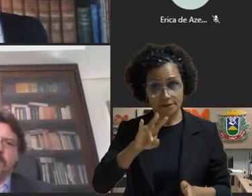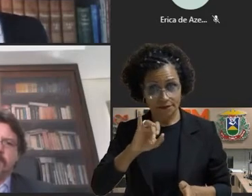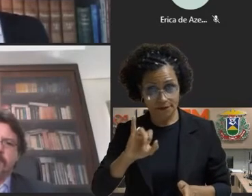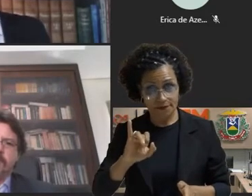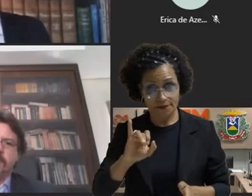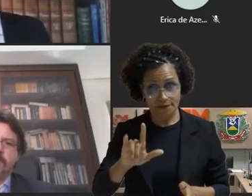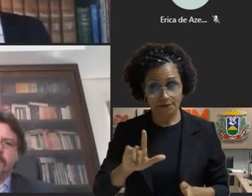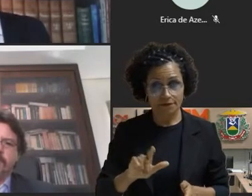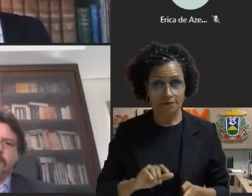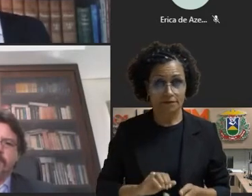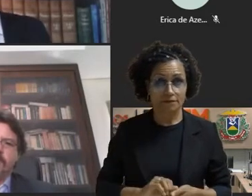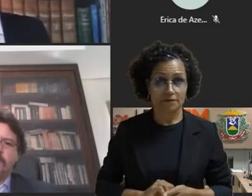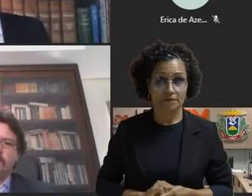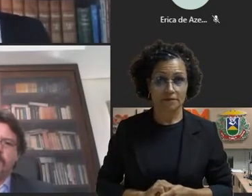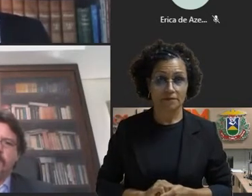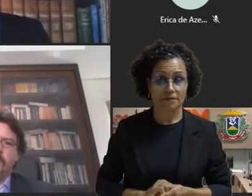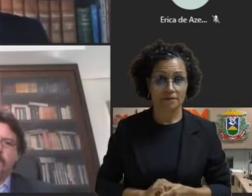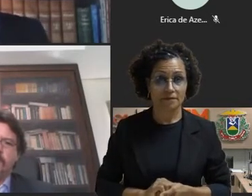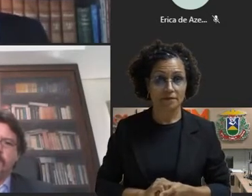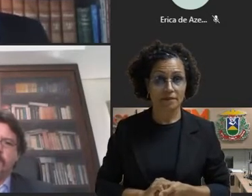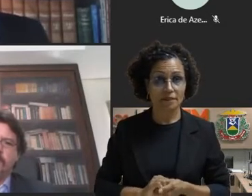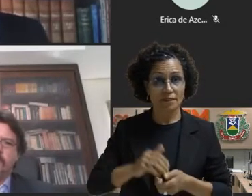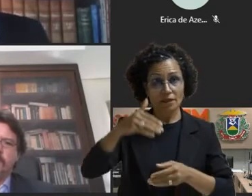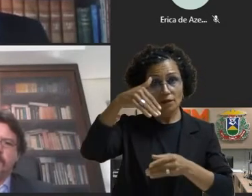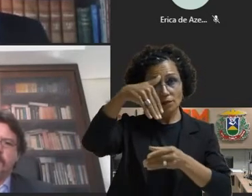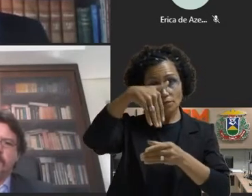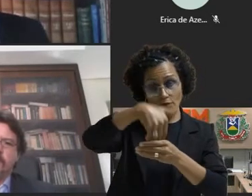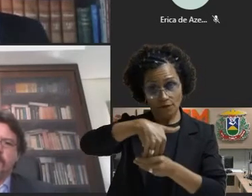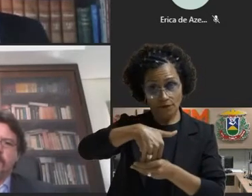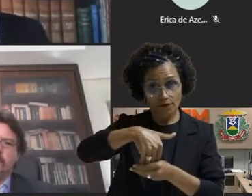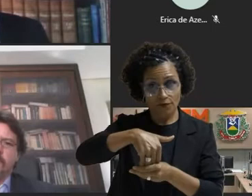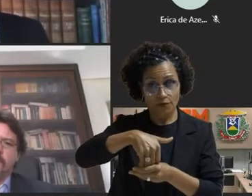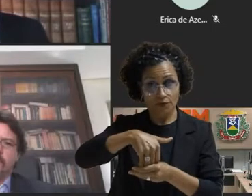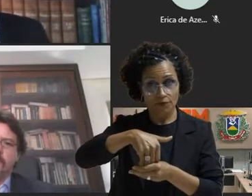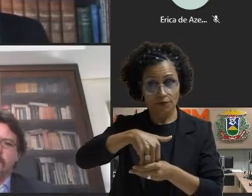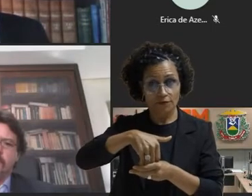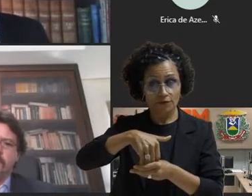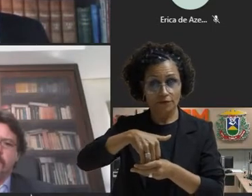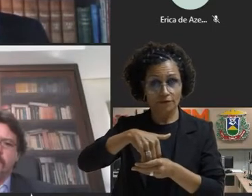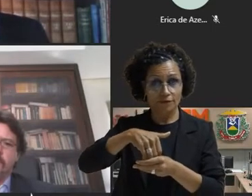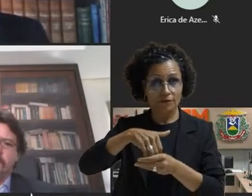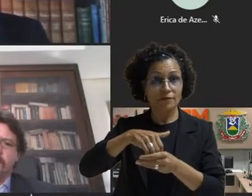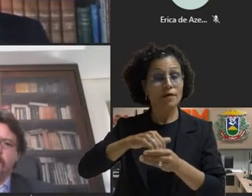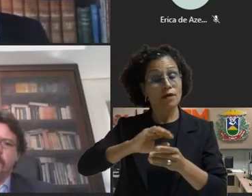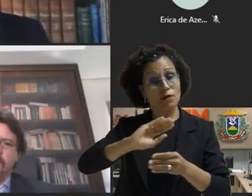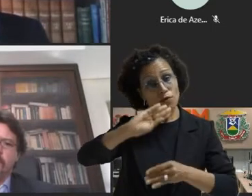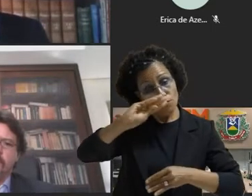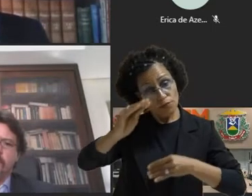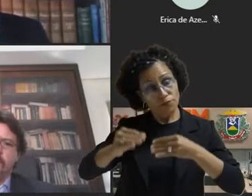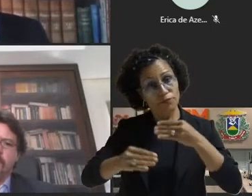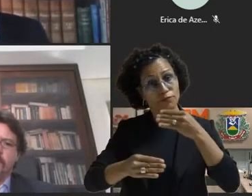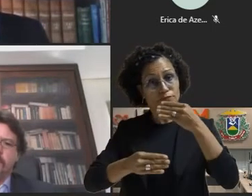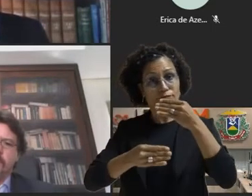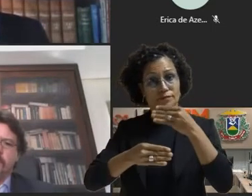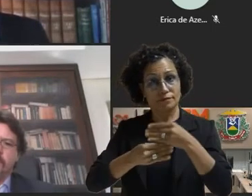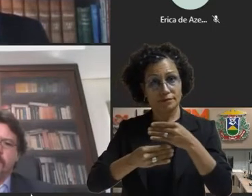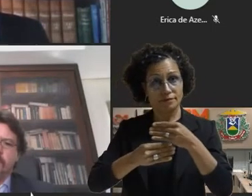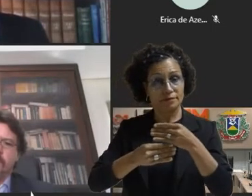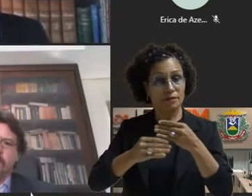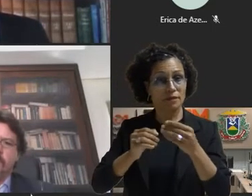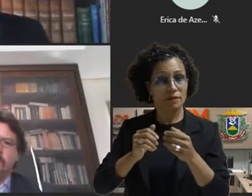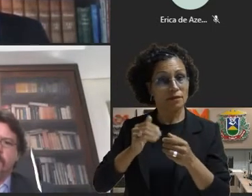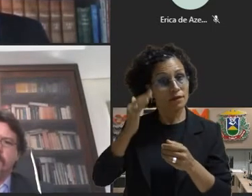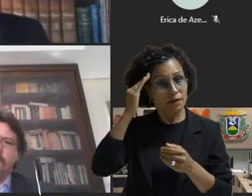ocorrido, o meu voto foi alterado, eu alterei o voto, acompanhando o entendimento